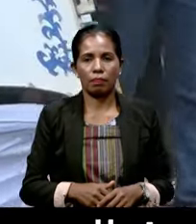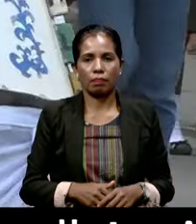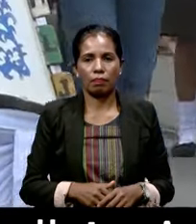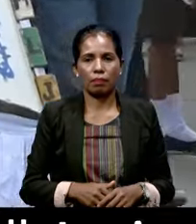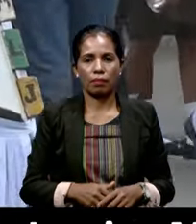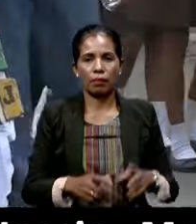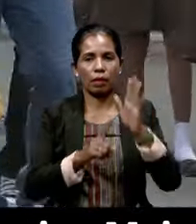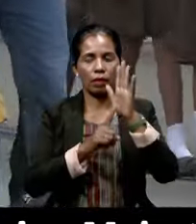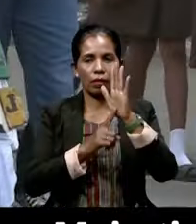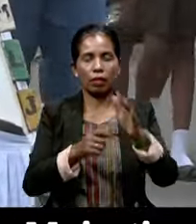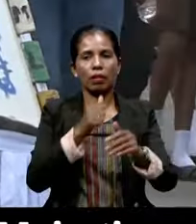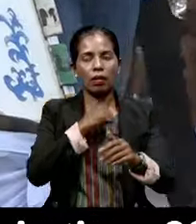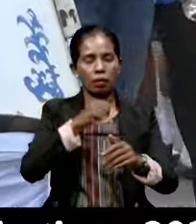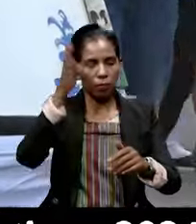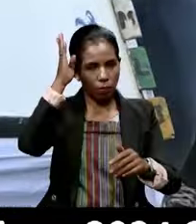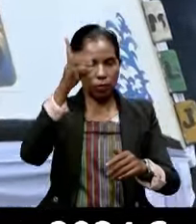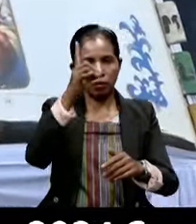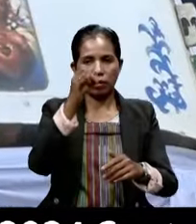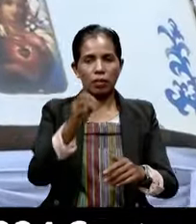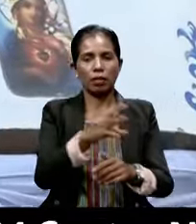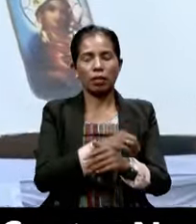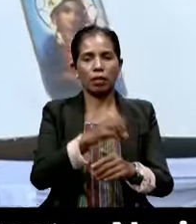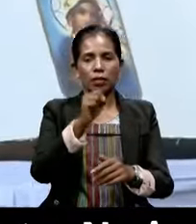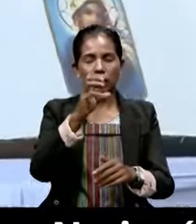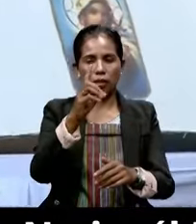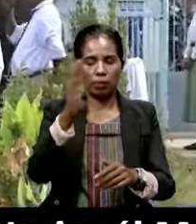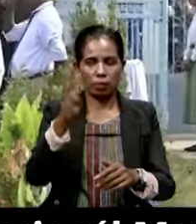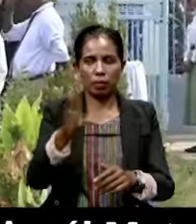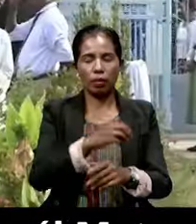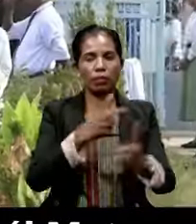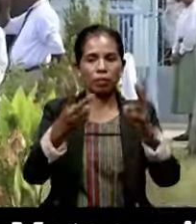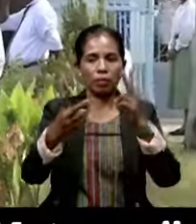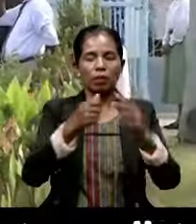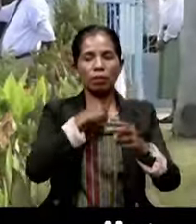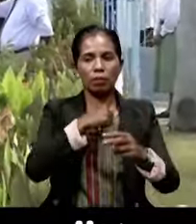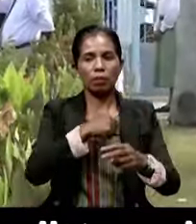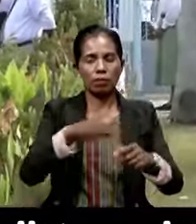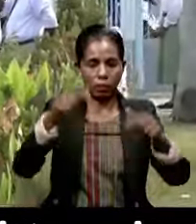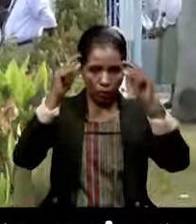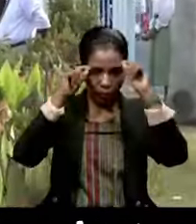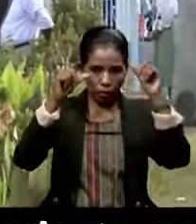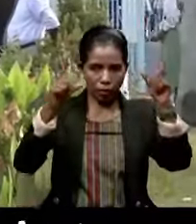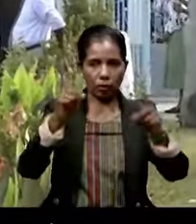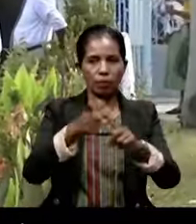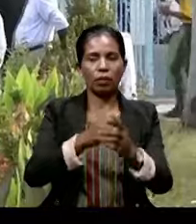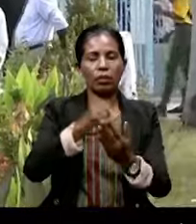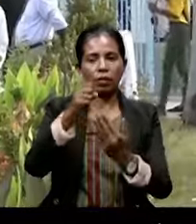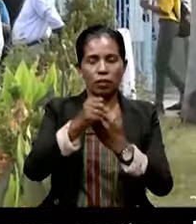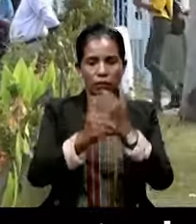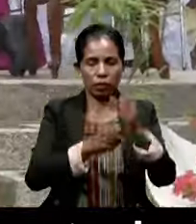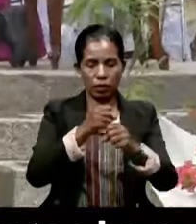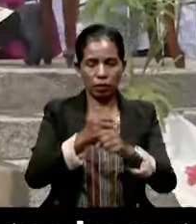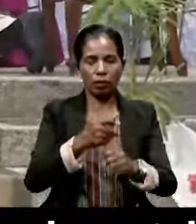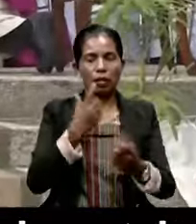Assunto né, até o arcebispo Dom Virgílio Cardeal do Carmo da Silva SDB, ligado à visita a Santo Padre Nian, mais Timor-Leste, e a Fulan Setembro, Tinang né.